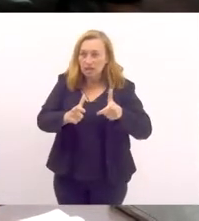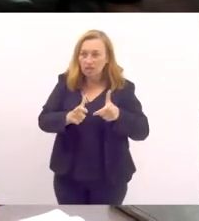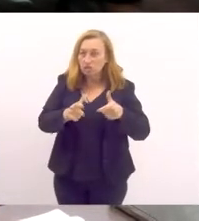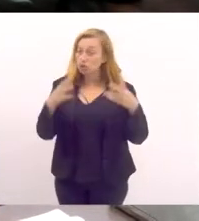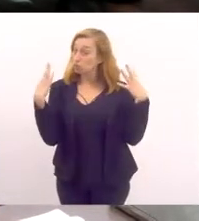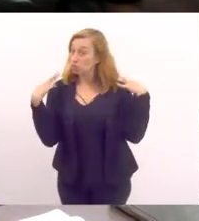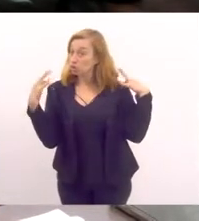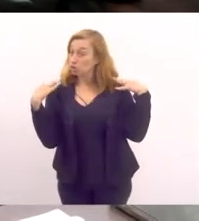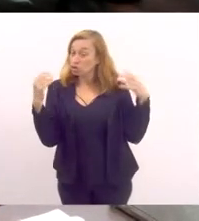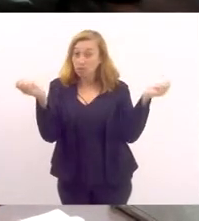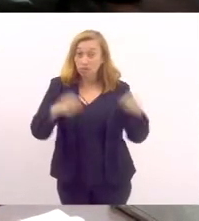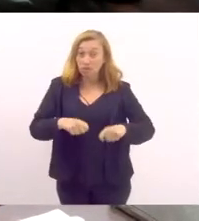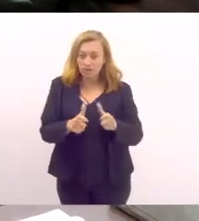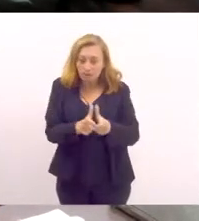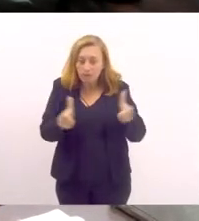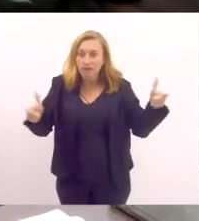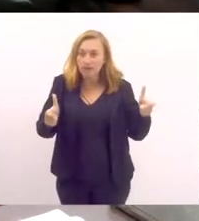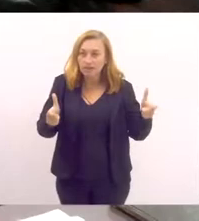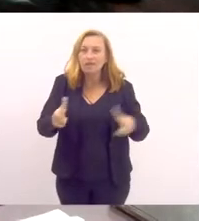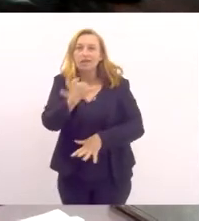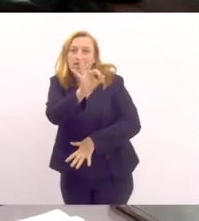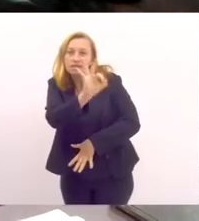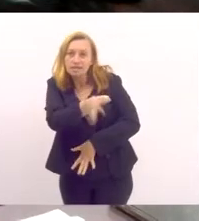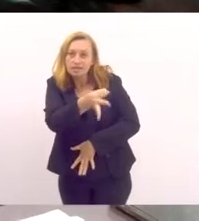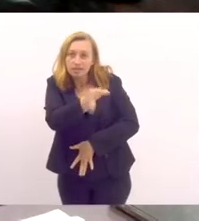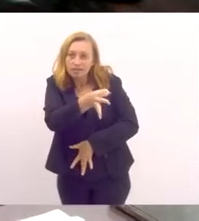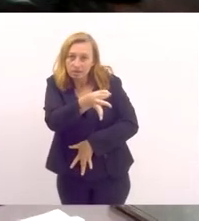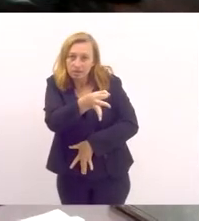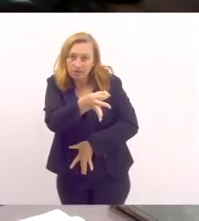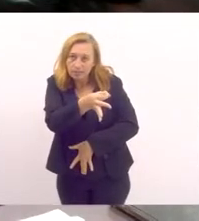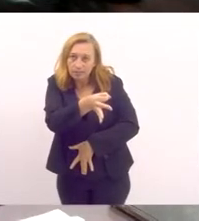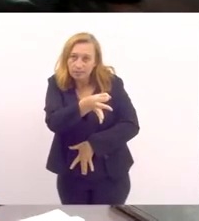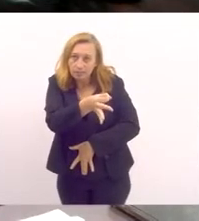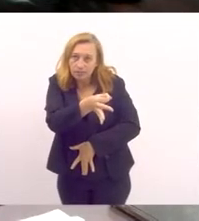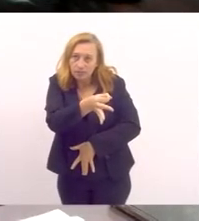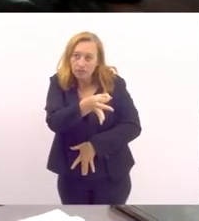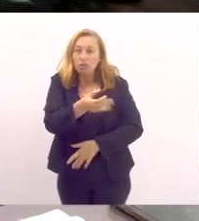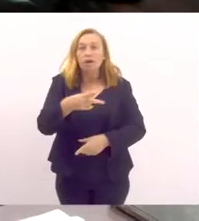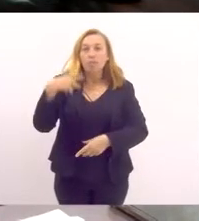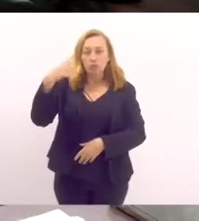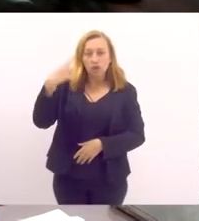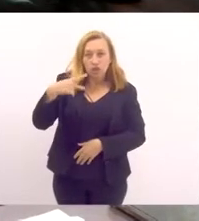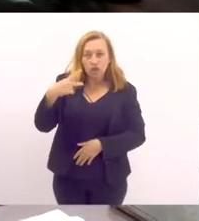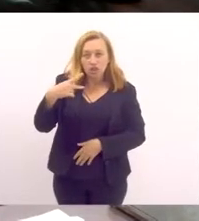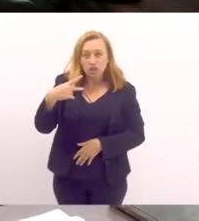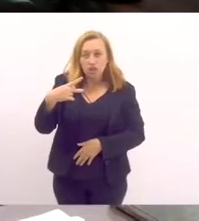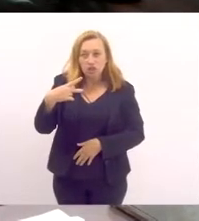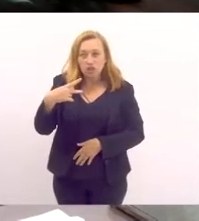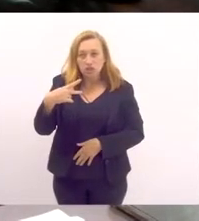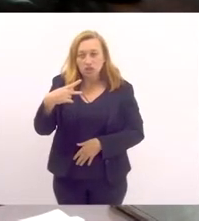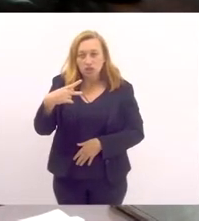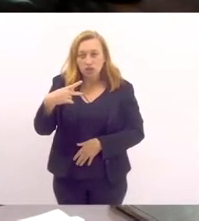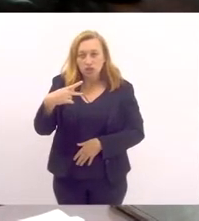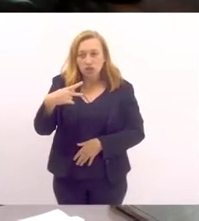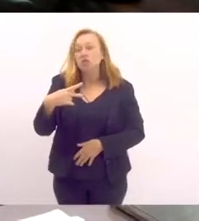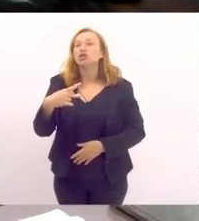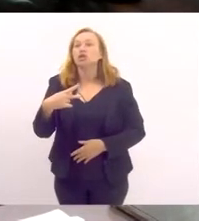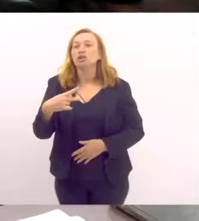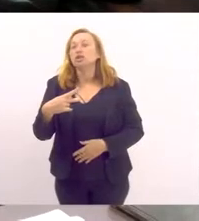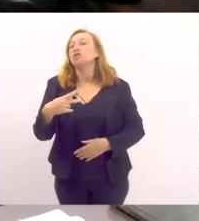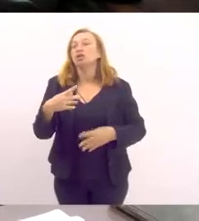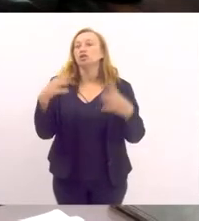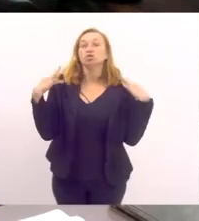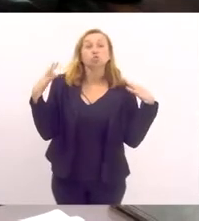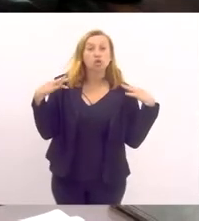com potencial gigante e que, certamente, com uma política de turismo bem definida,